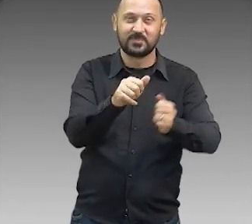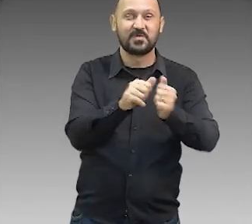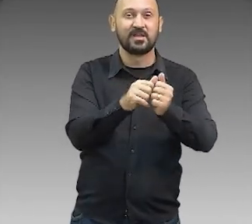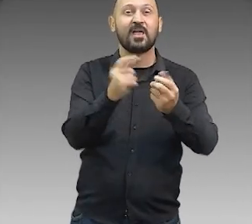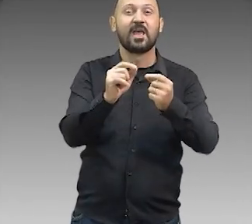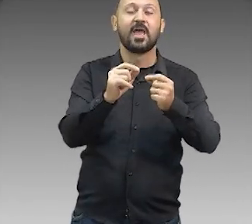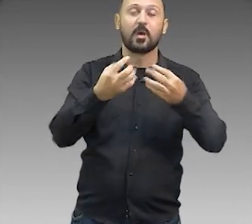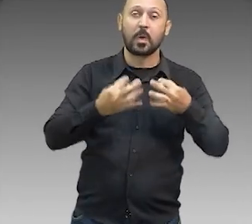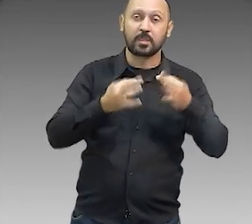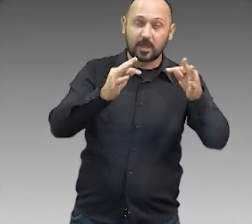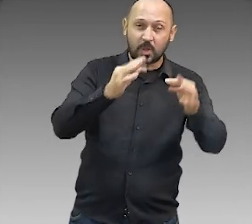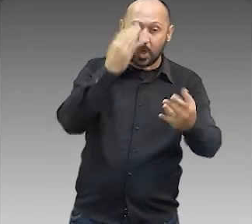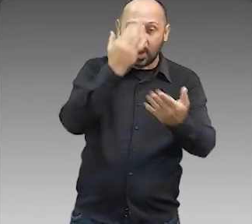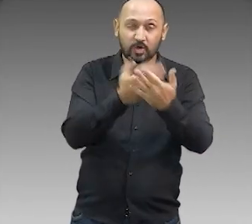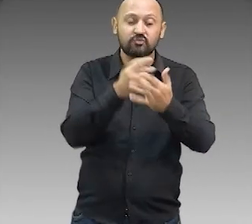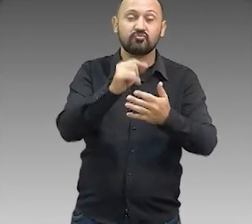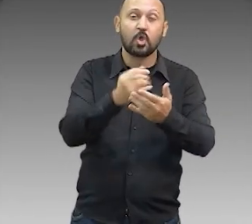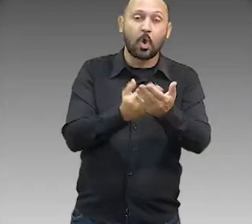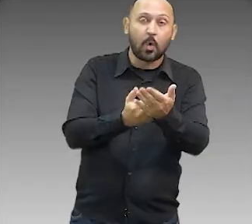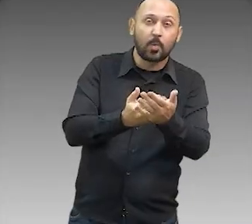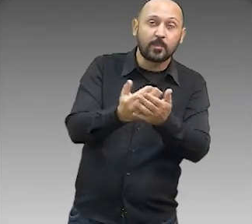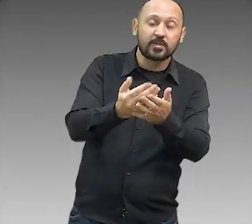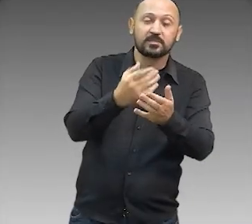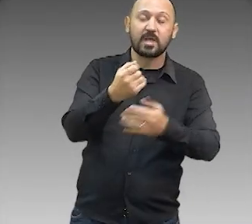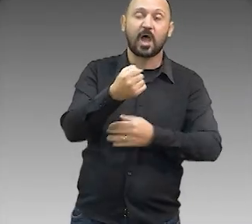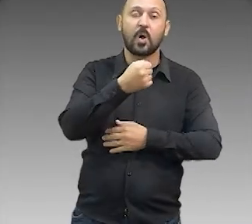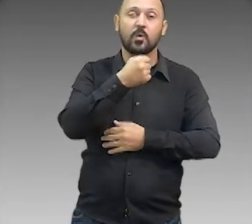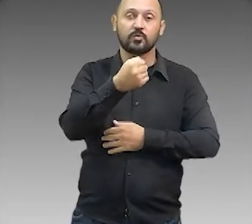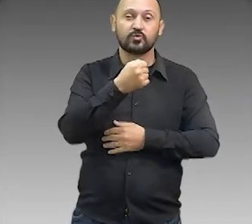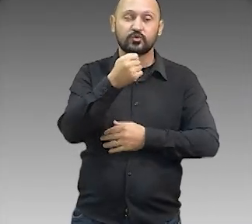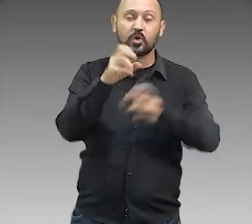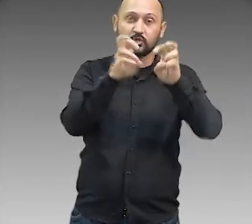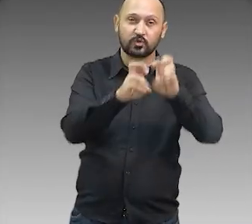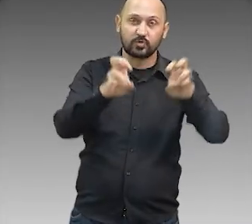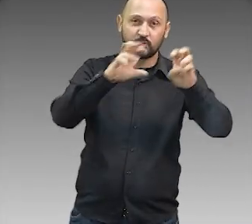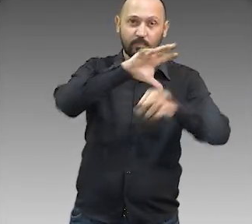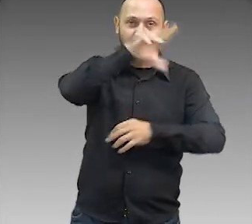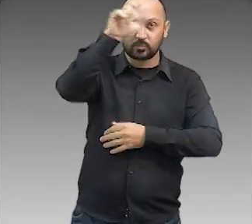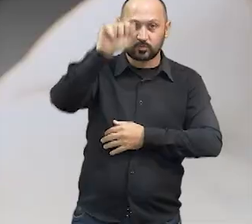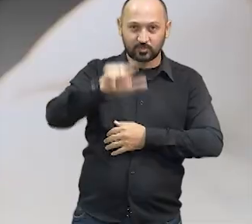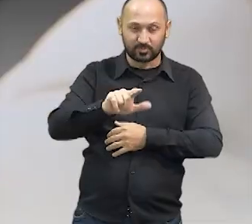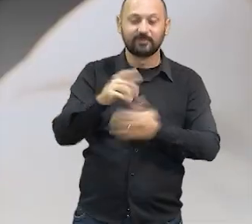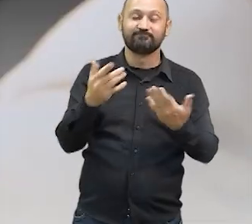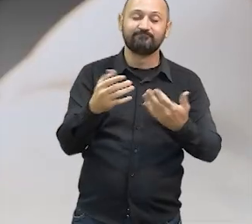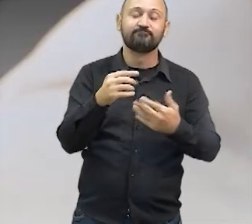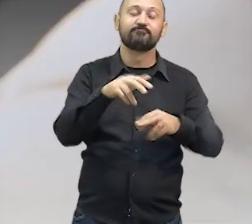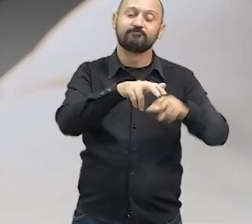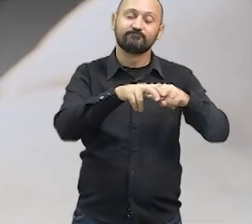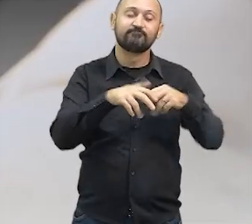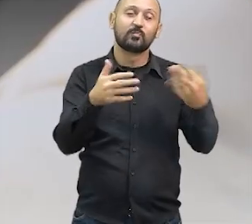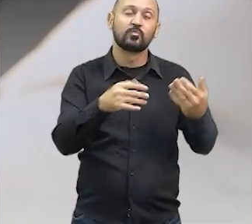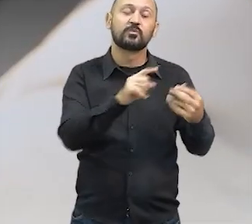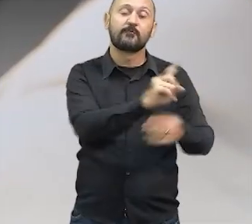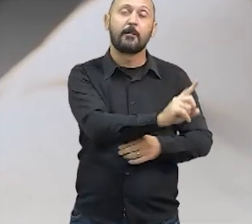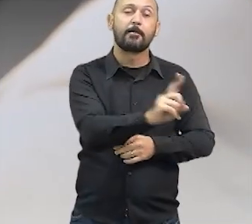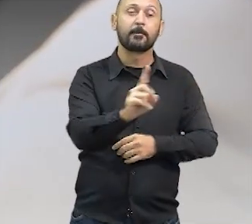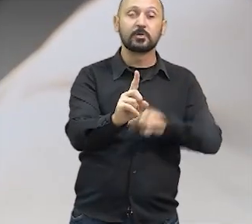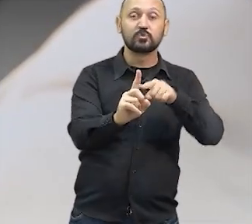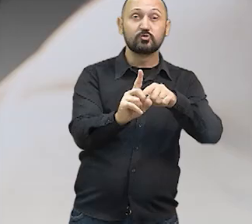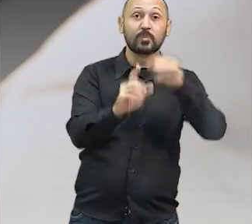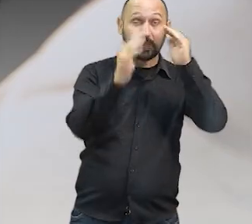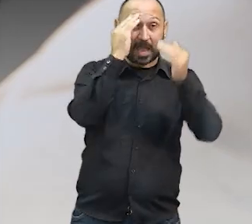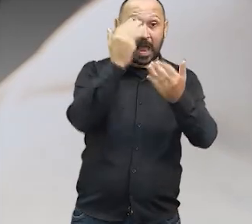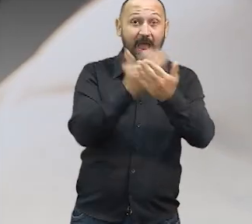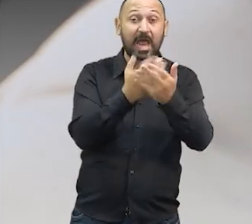da expansão tecnológica que nasceu o jornalismo digital em Mato Grosso do Sul. E para isso a gente teve alguém que